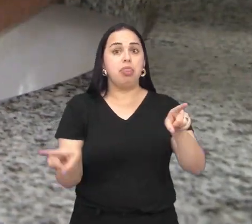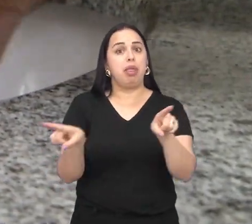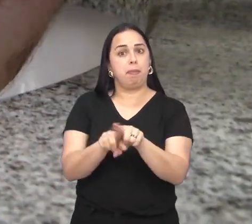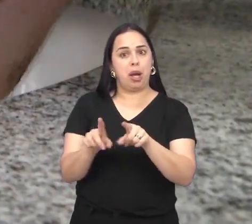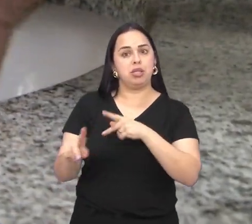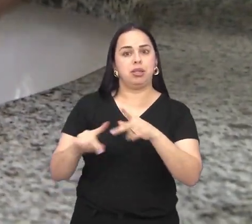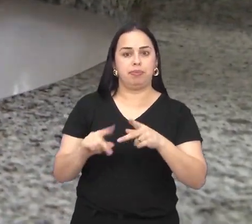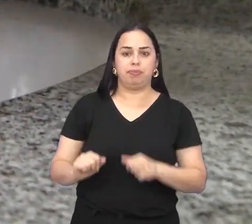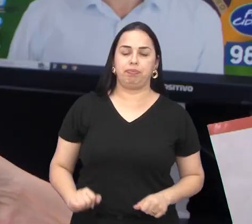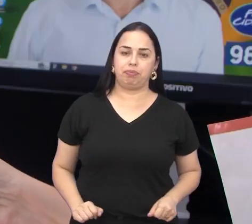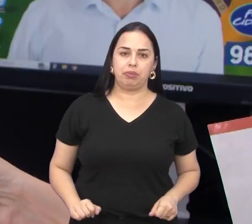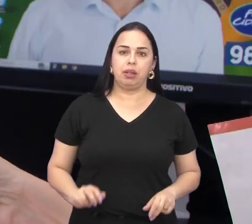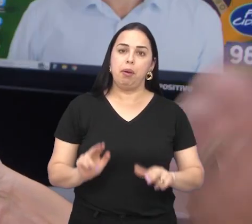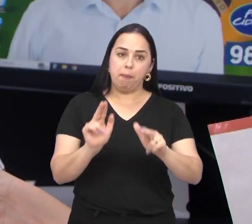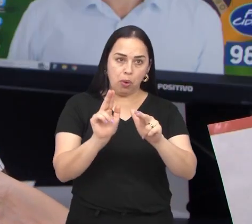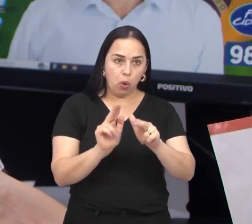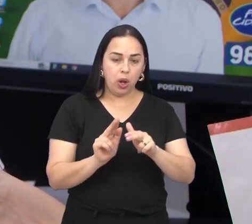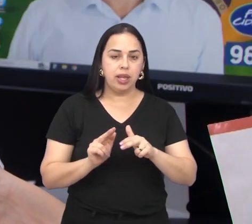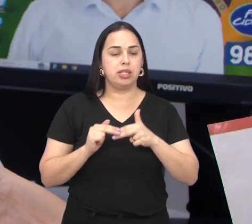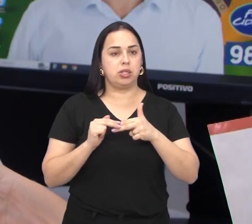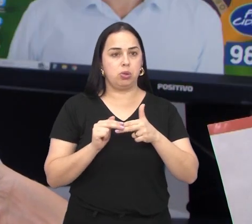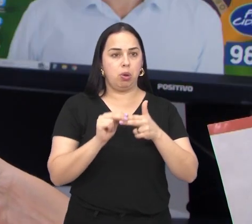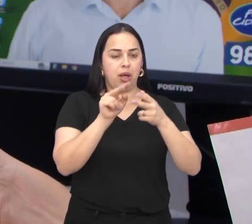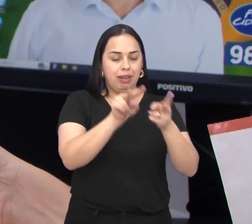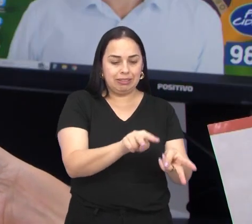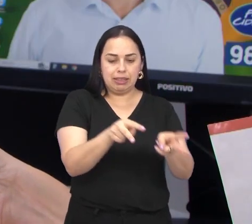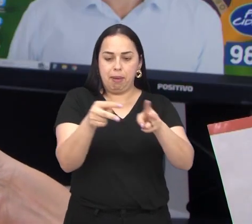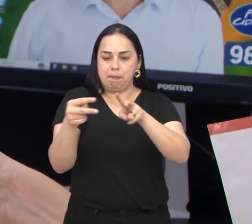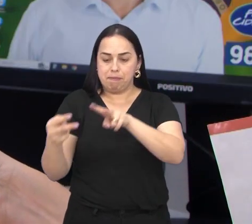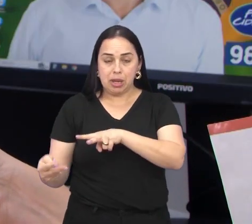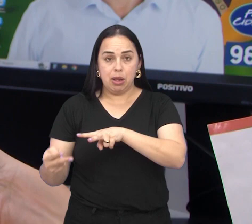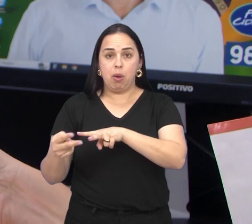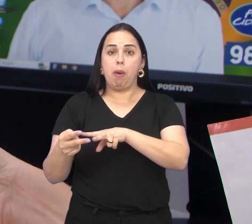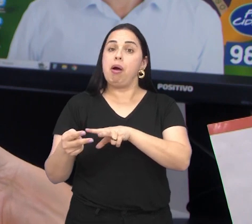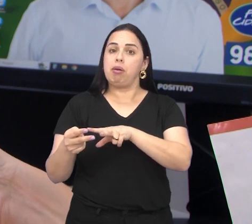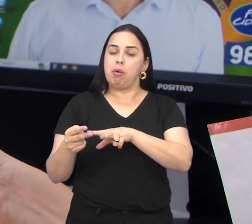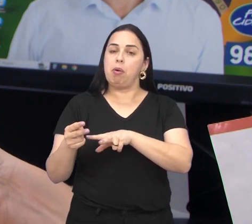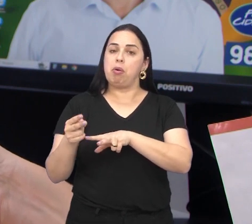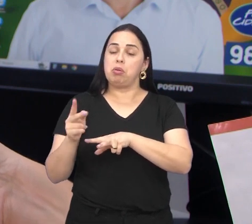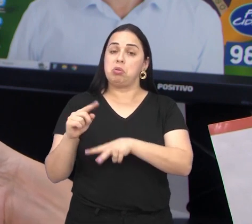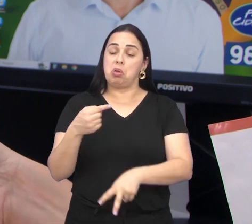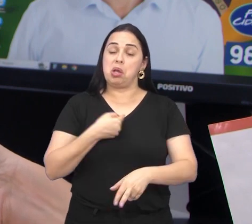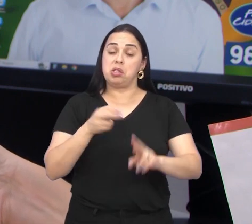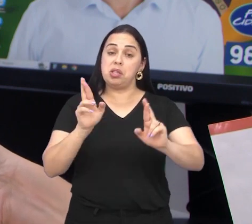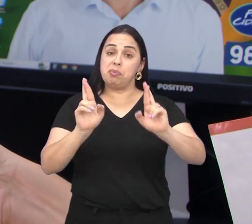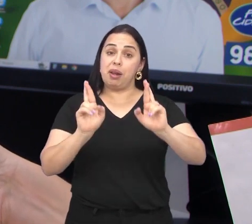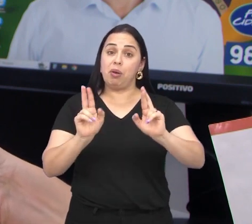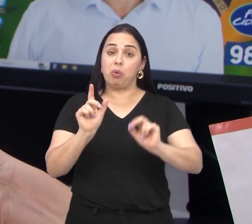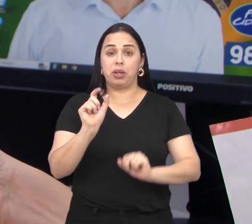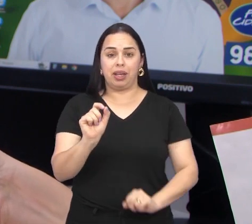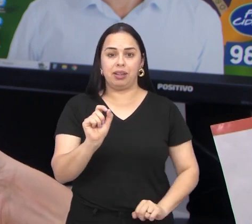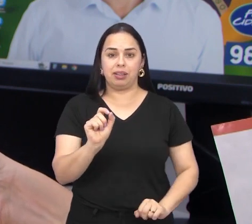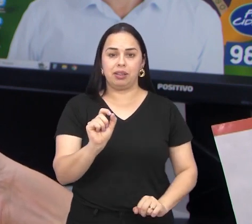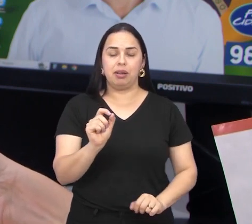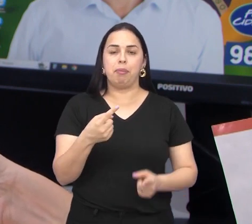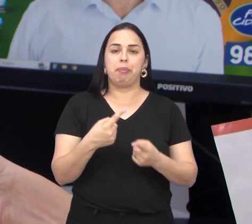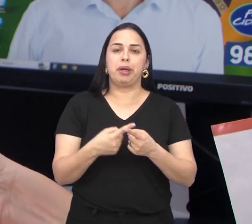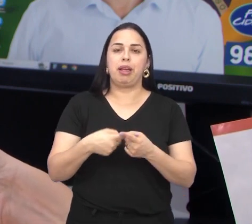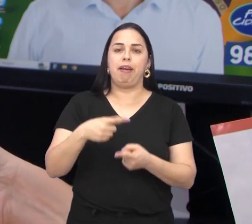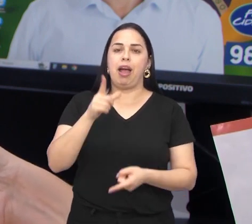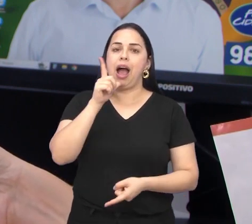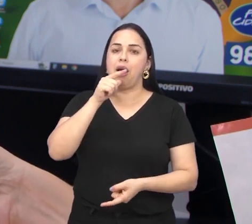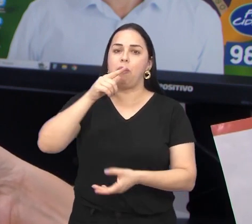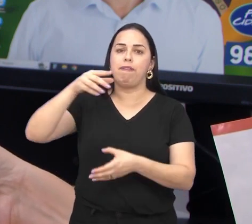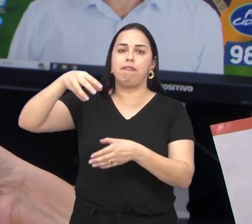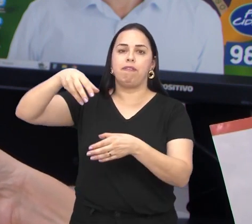São José dos Campos. A privatização, na verdade, a parte principal que a gente espera que ela venha resolver é a falta